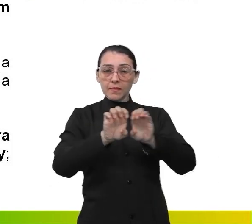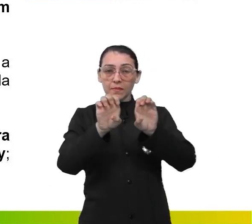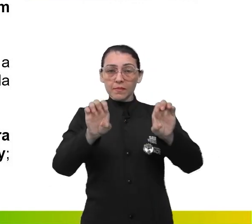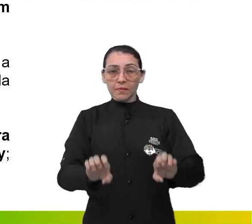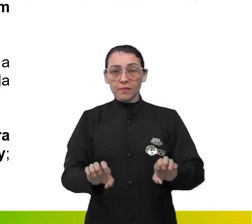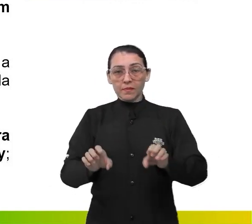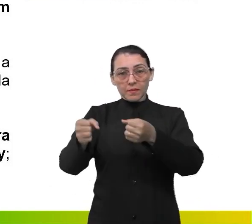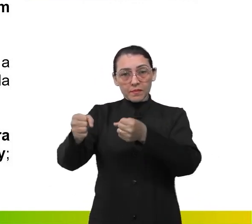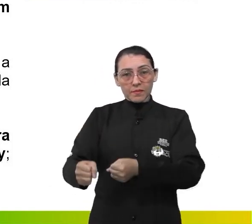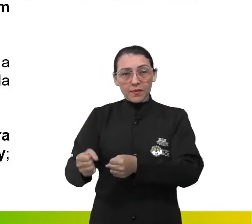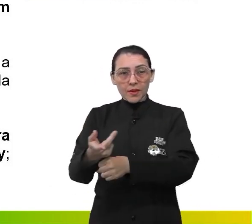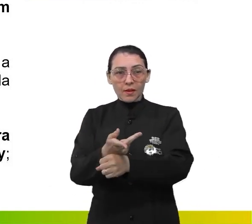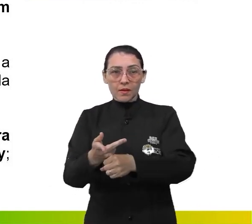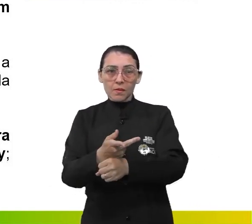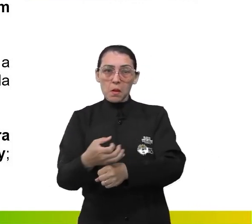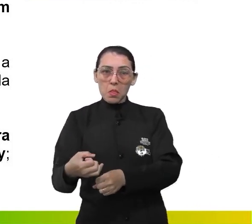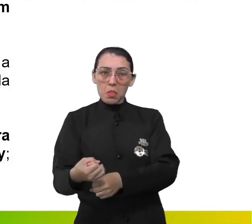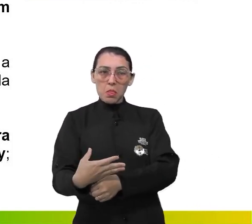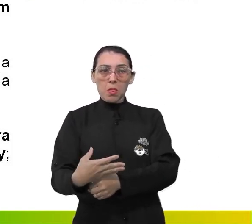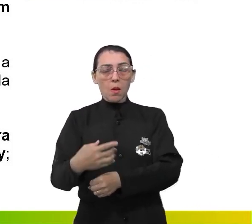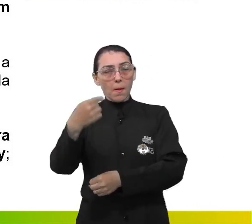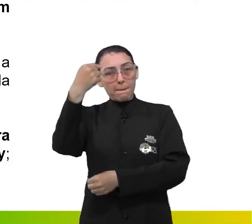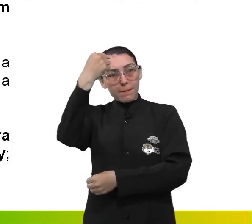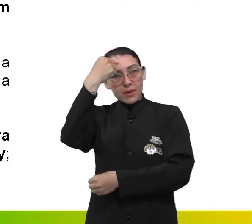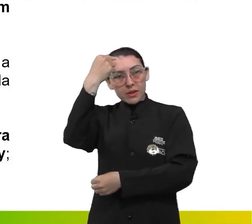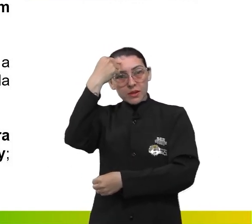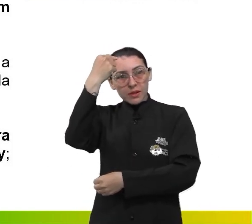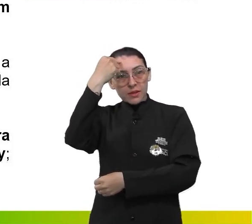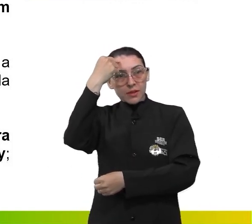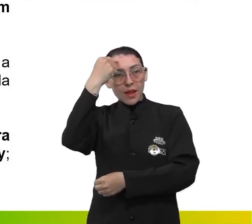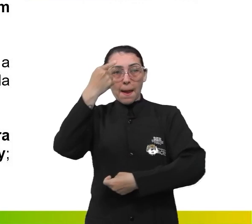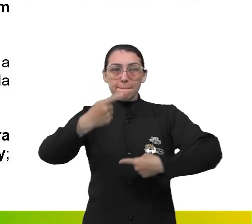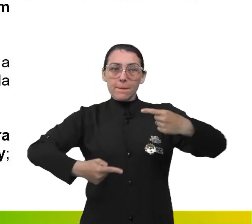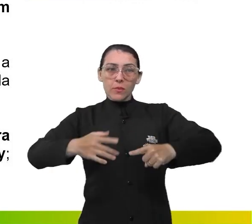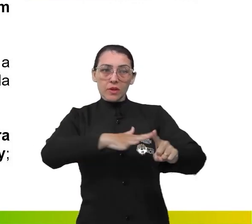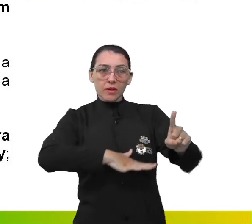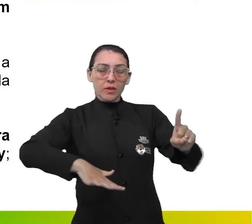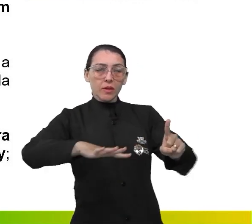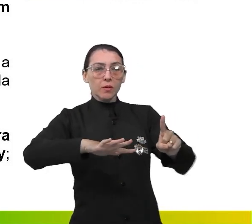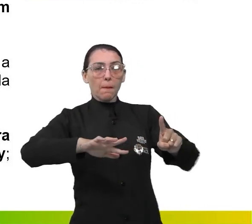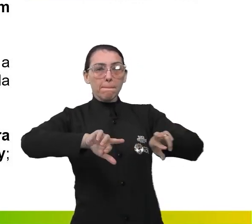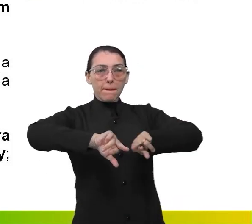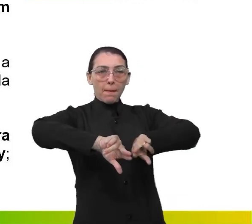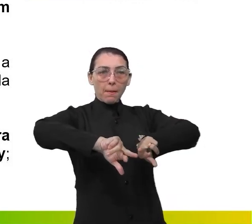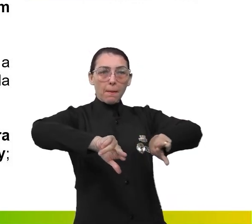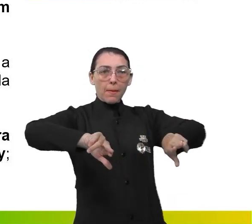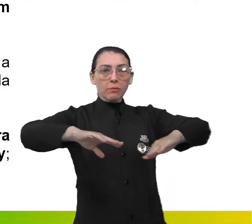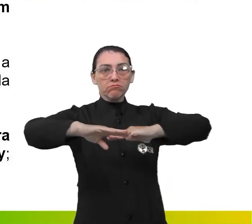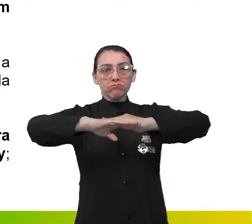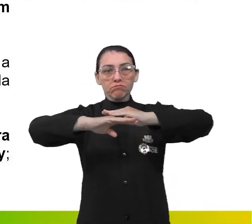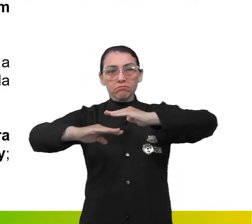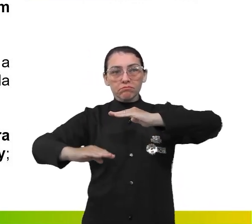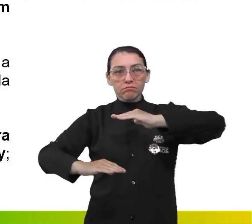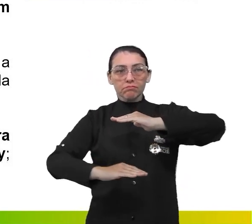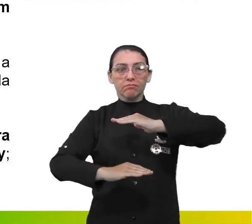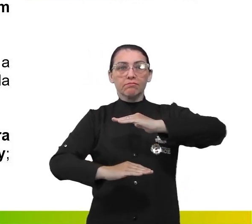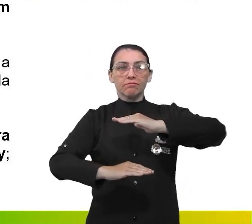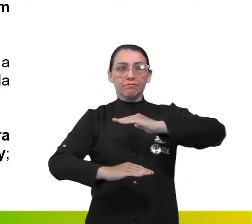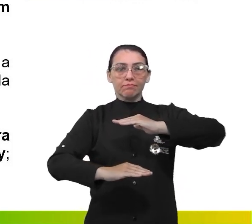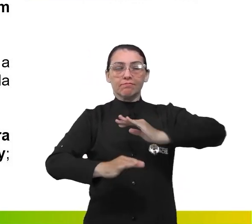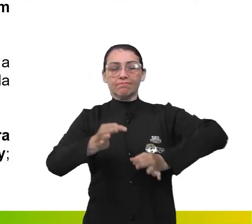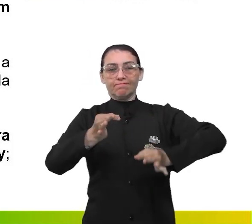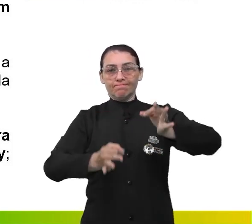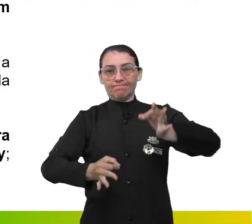poder, a busca por novas formas de pensar a política e a sociedade. O pluralismo,